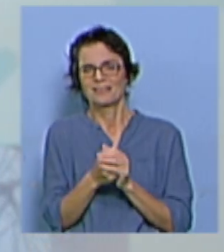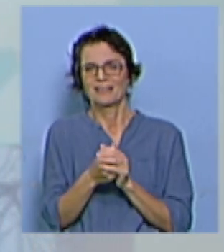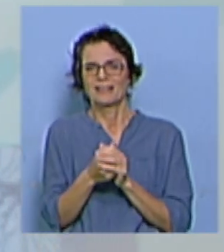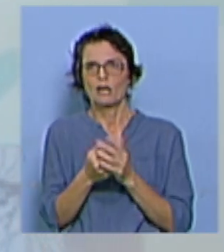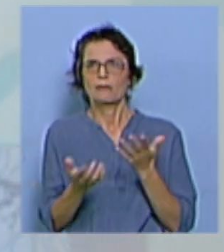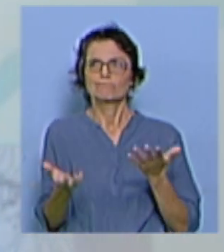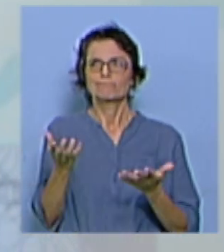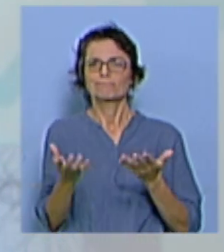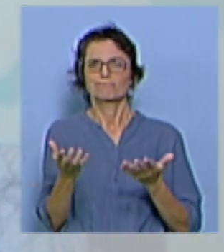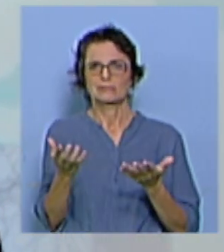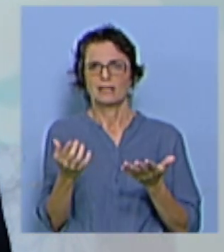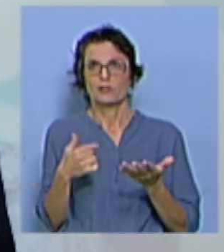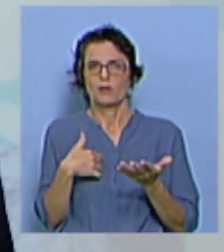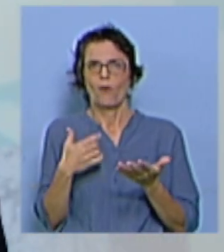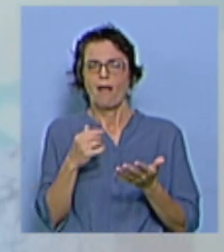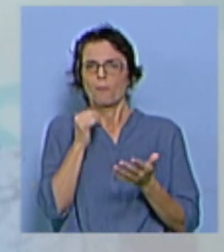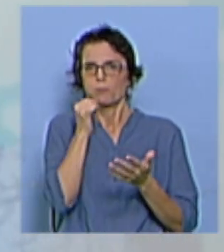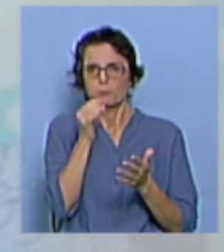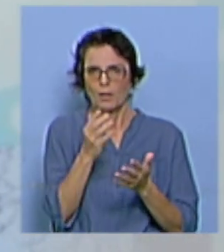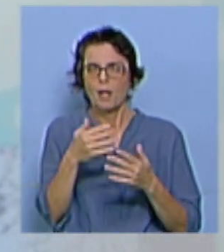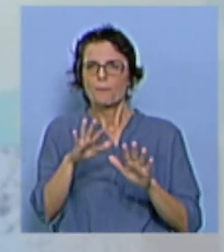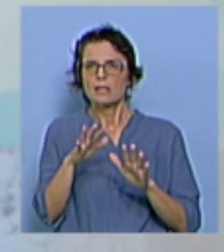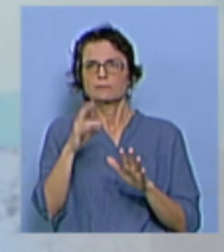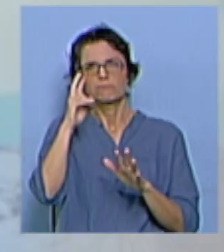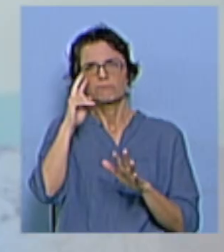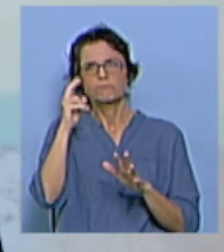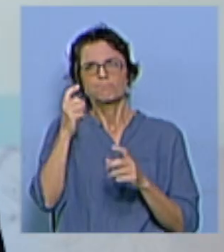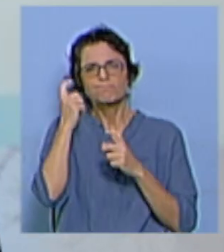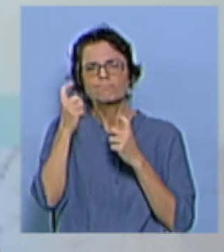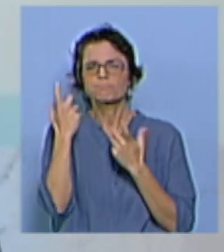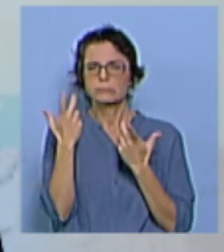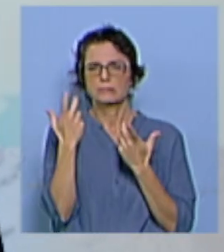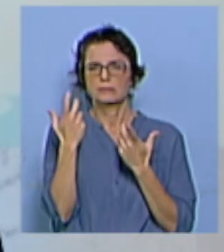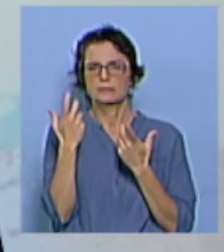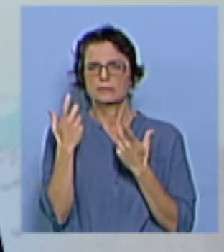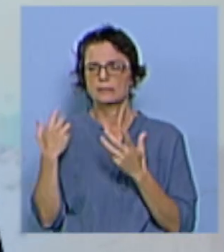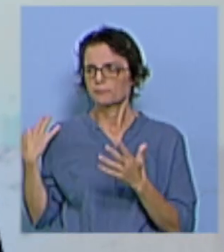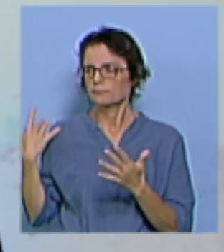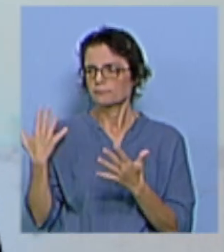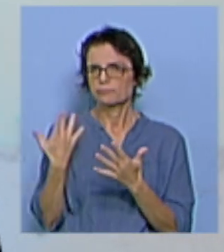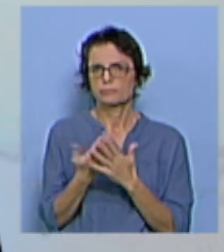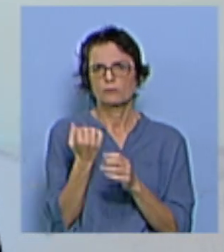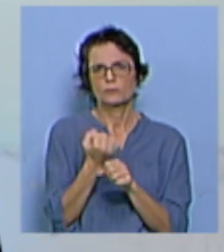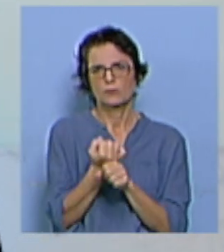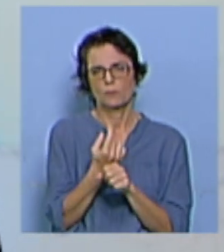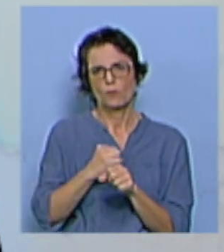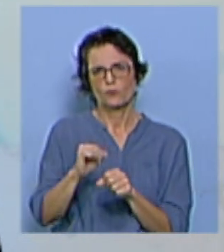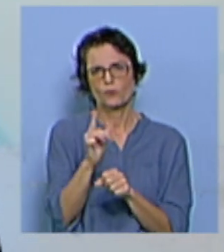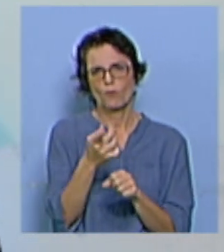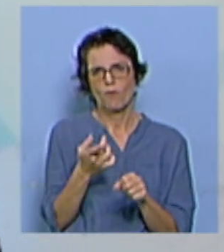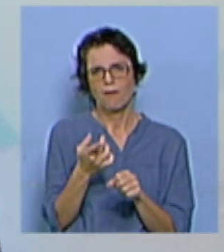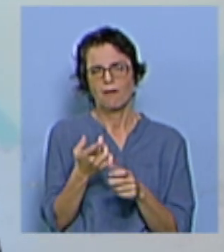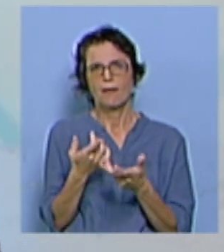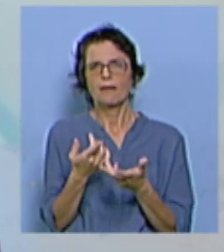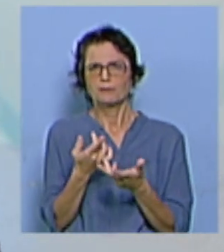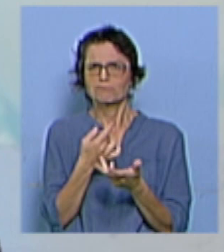não é? Que eu ainda não o fiz totalmente, mas tenho refletido muito sobre isto e, de facto, nós podemos até